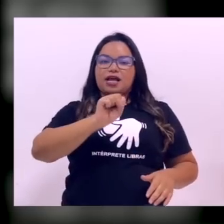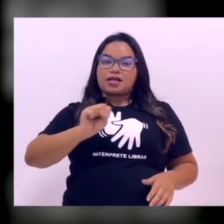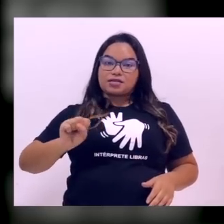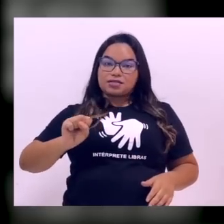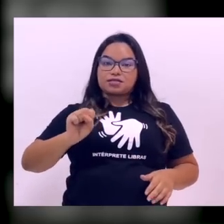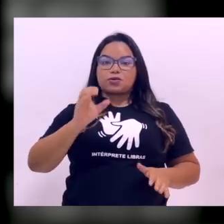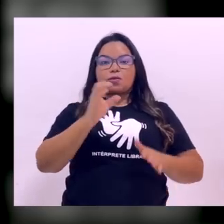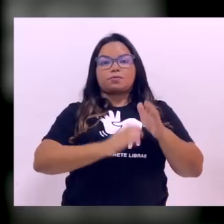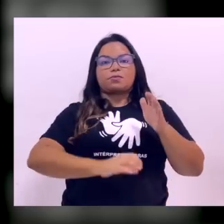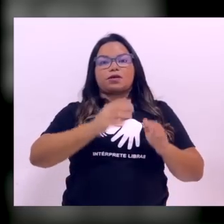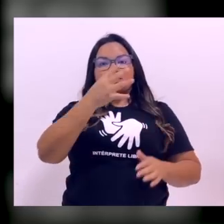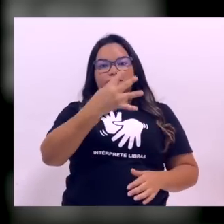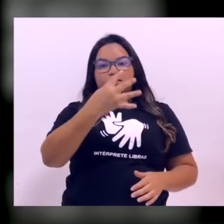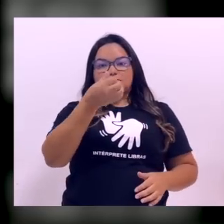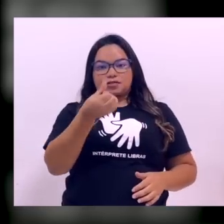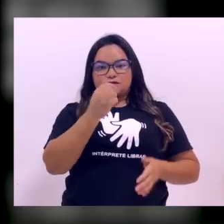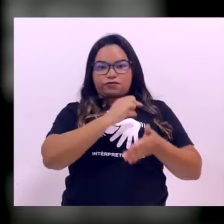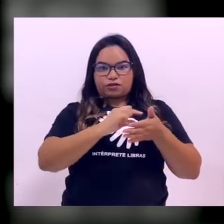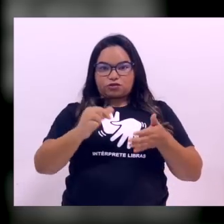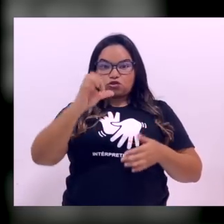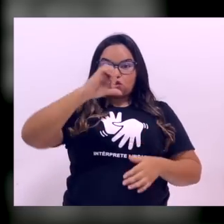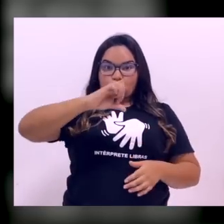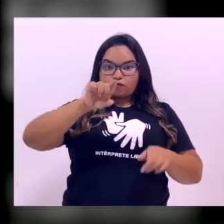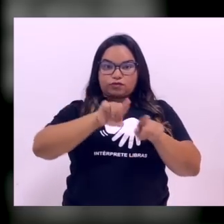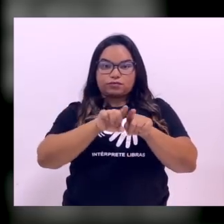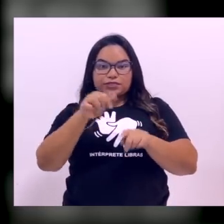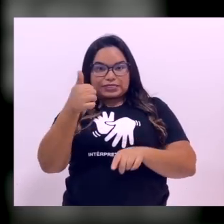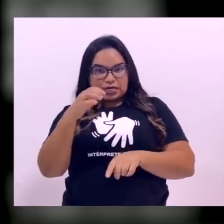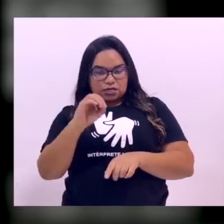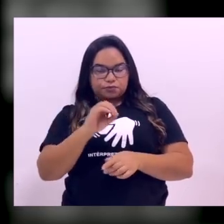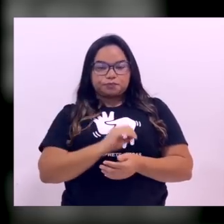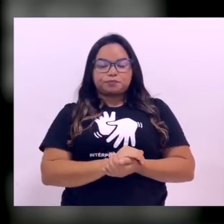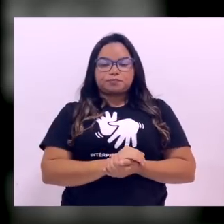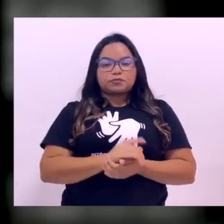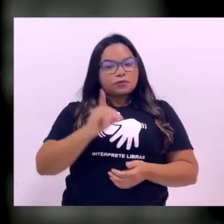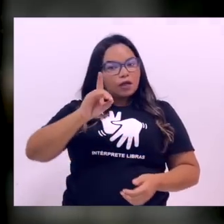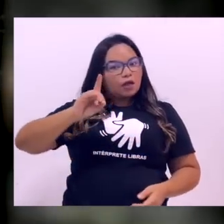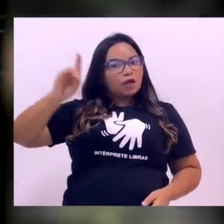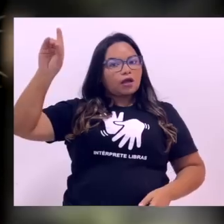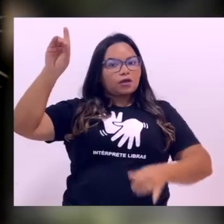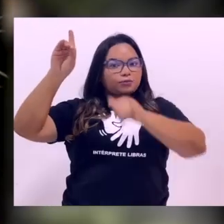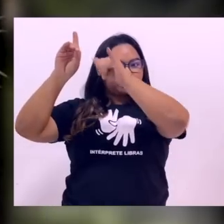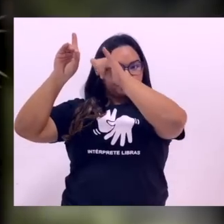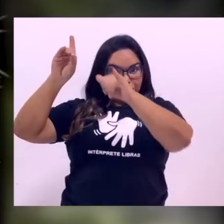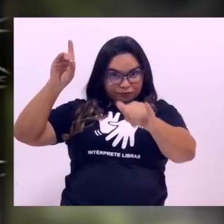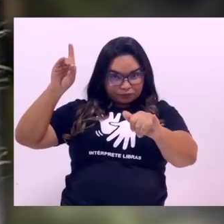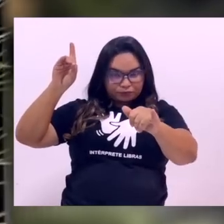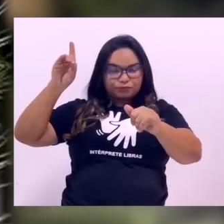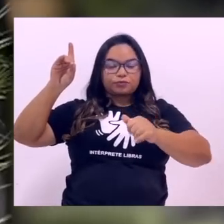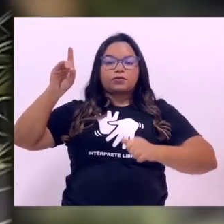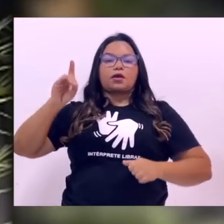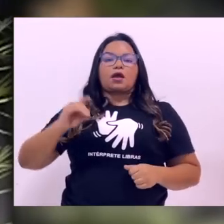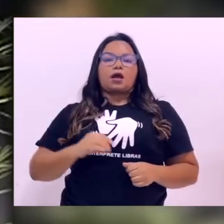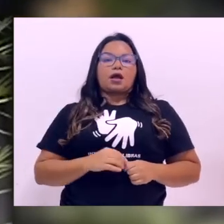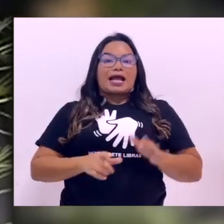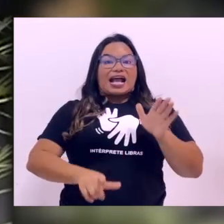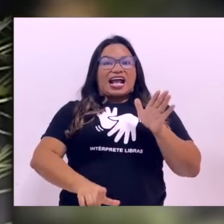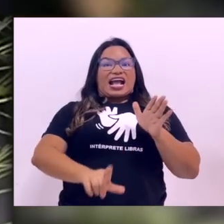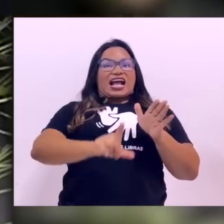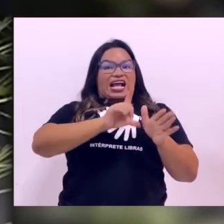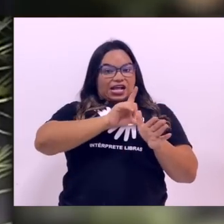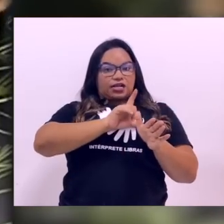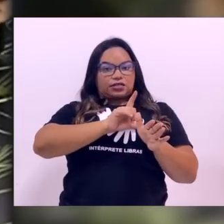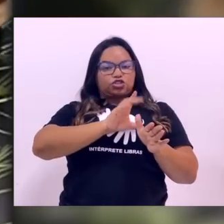passaram. Isaías 46, versos 9 e 10. Portanto, Deus diz, eu lhes